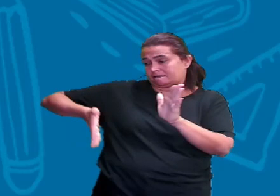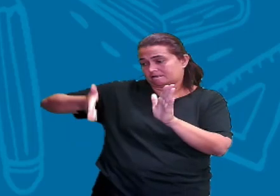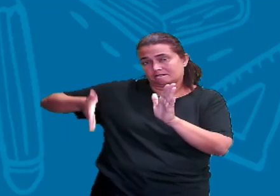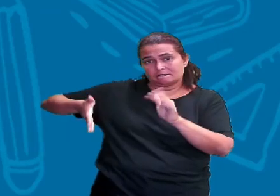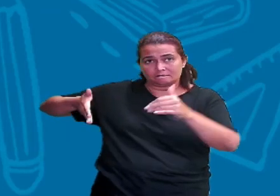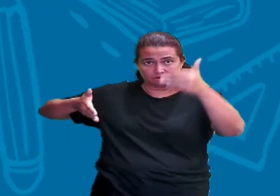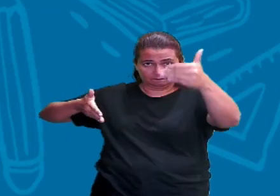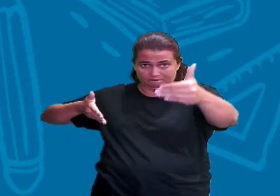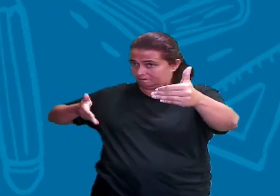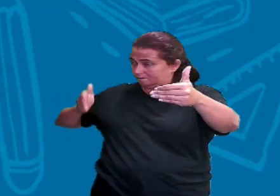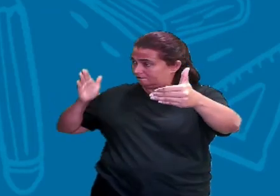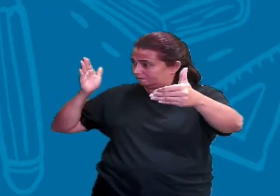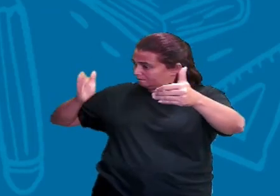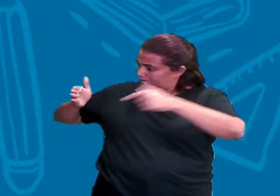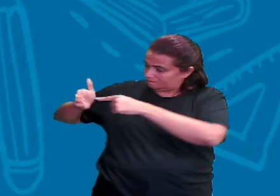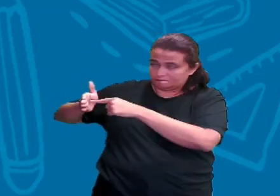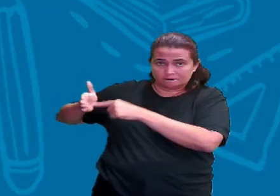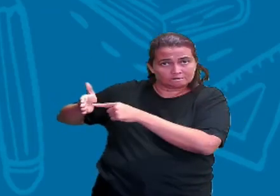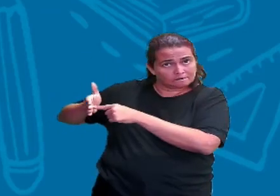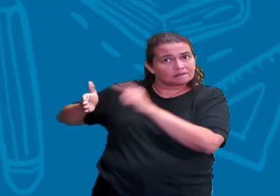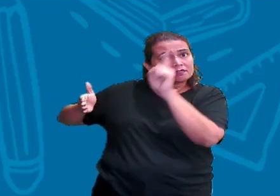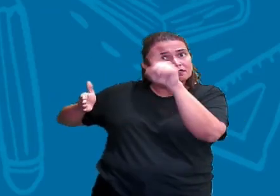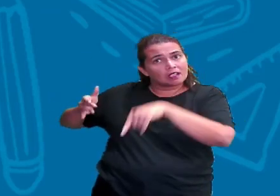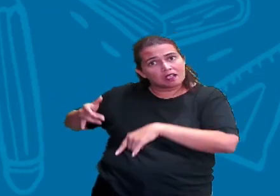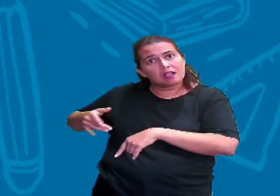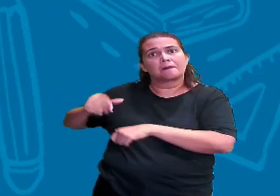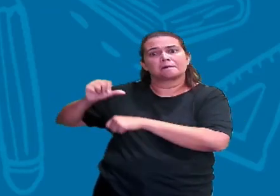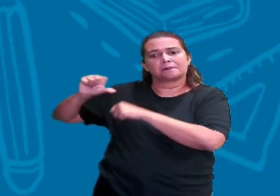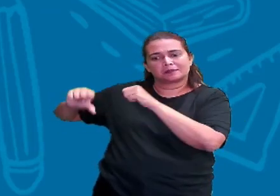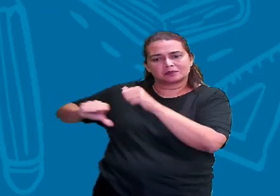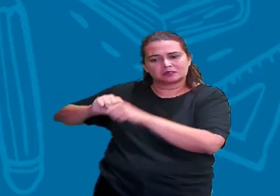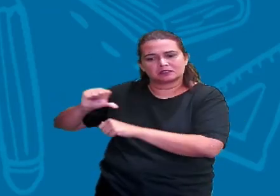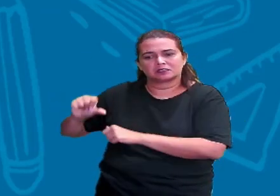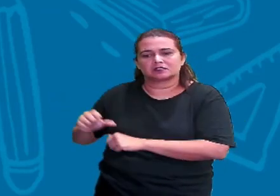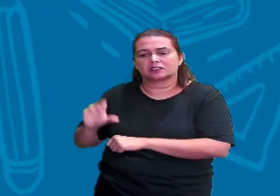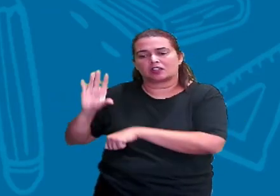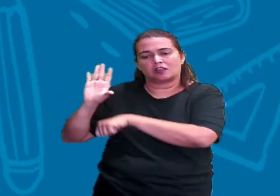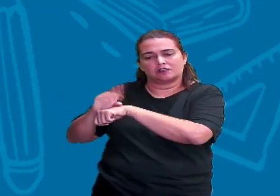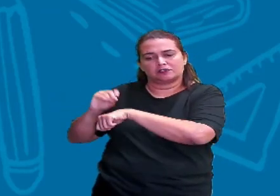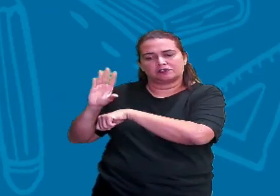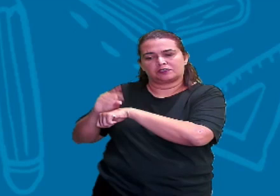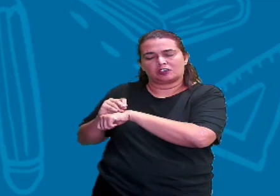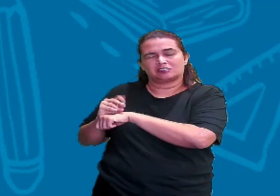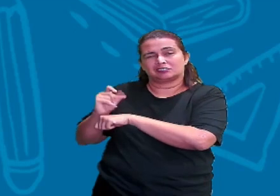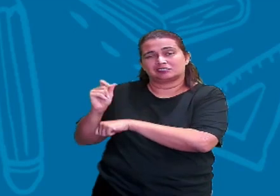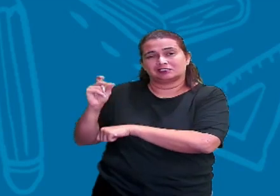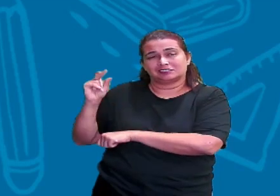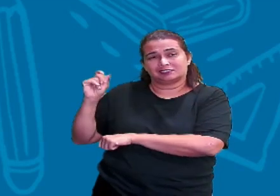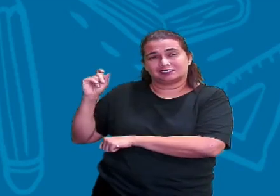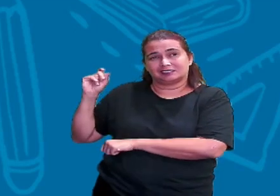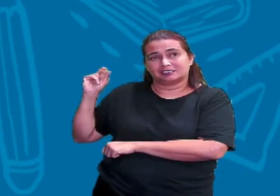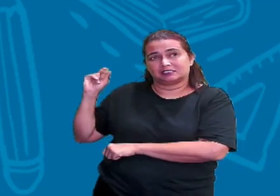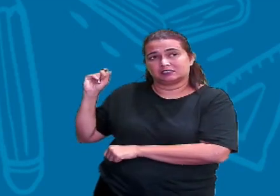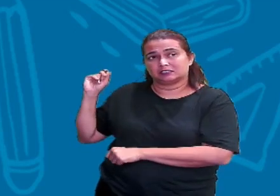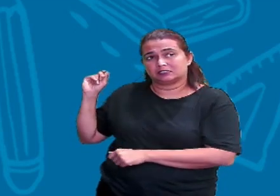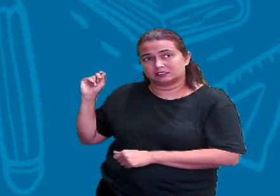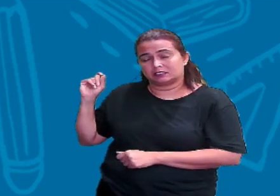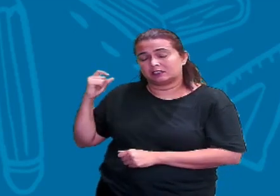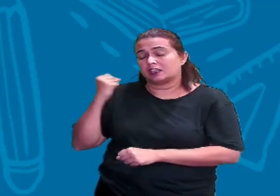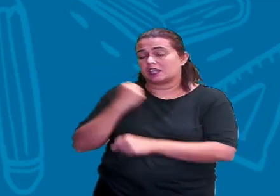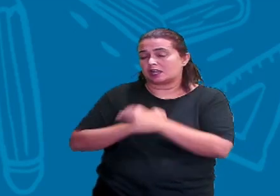históricos diferentes, certo? A primeira foto é uma fotografia da Igreja do Rosário